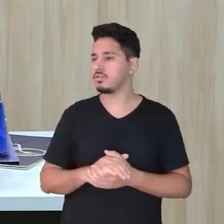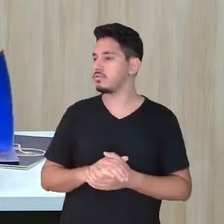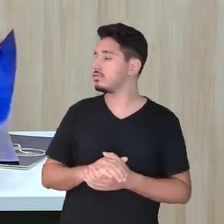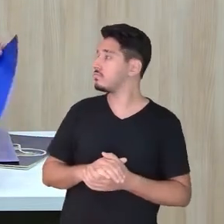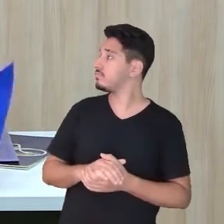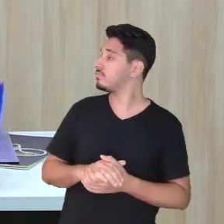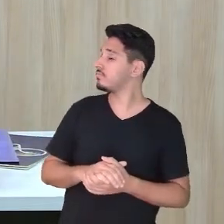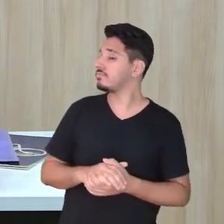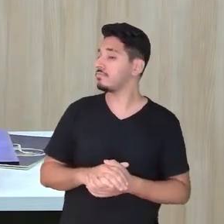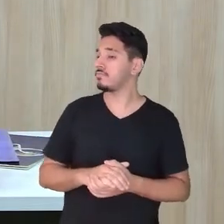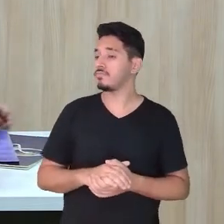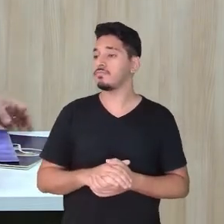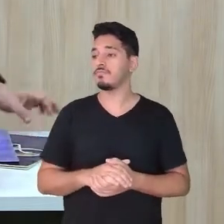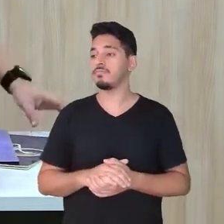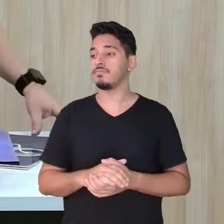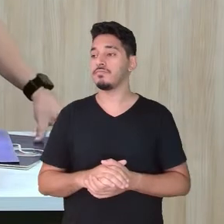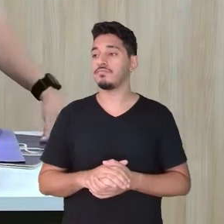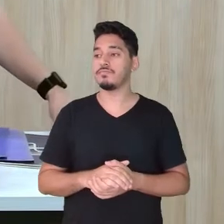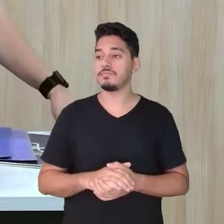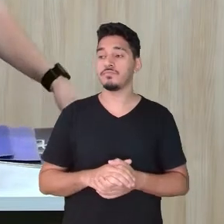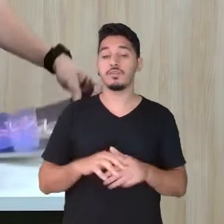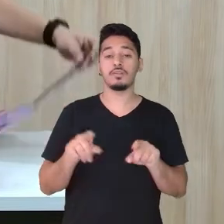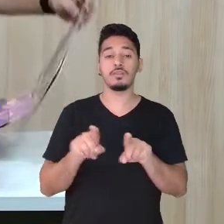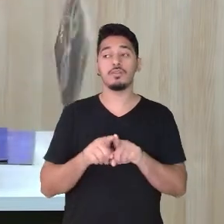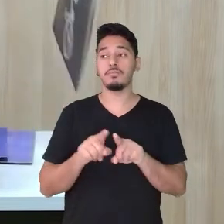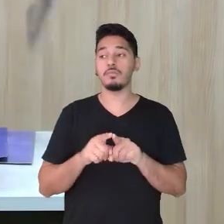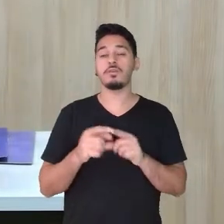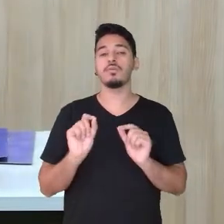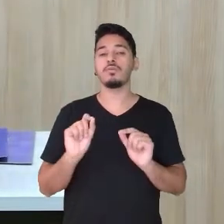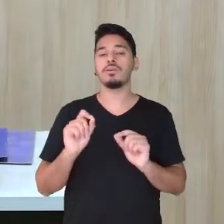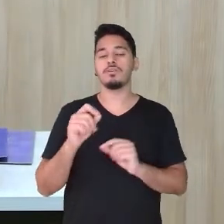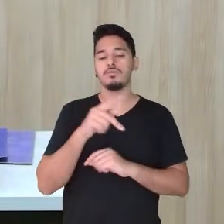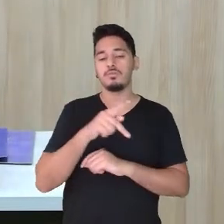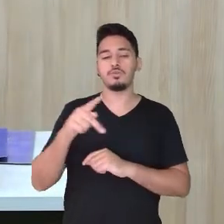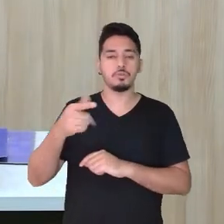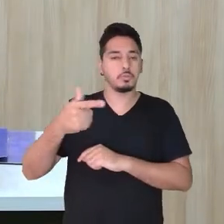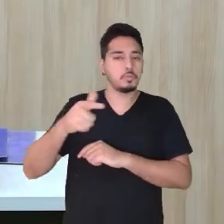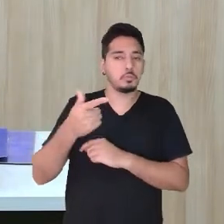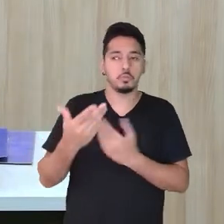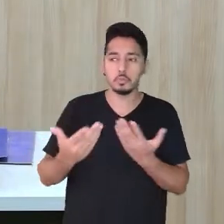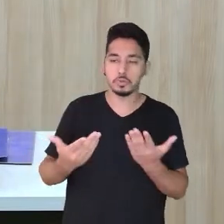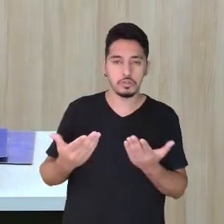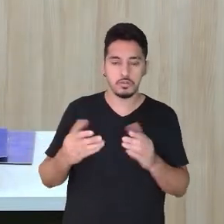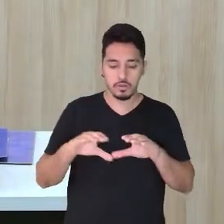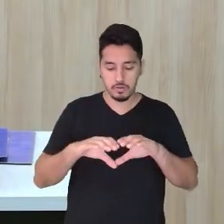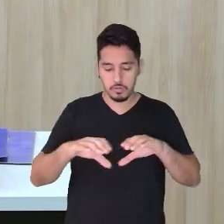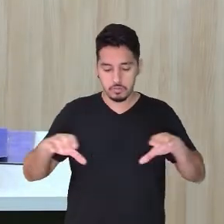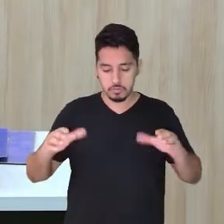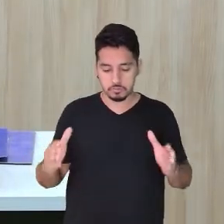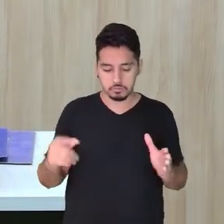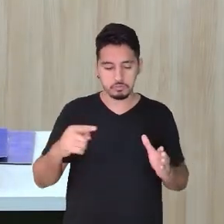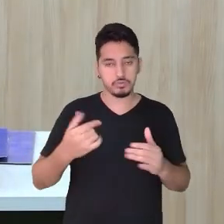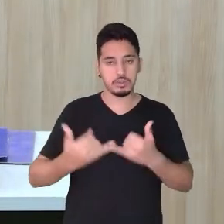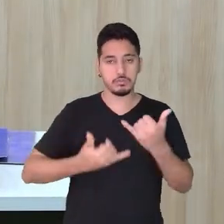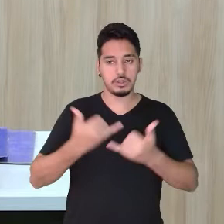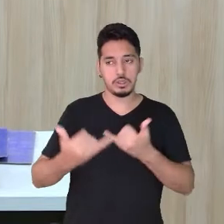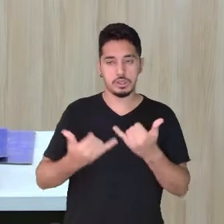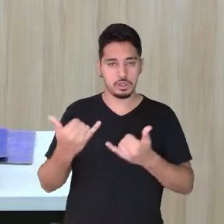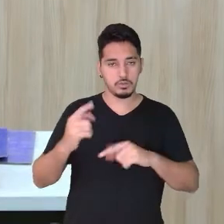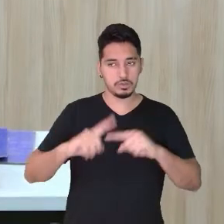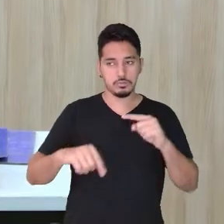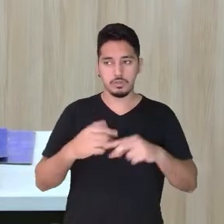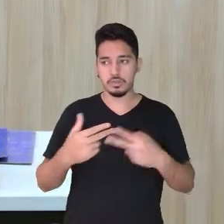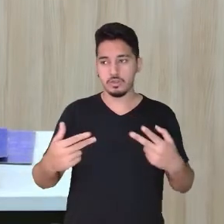maneira. Trouxe também ela em formato, se o professor não tiver acesso a esse tipo de jogo com esse